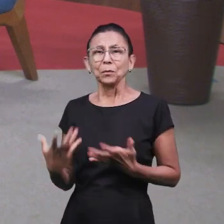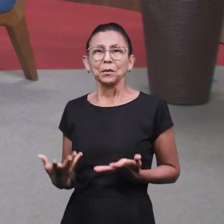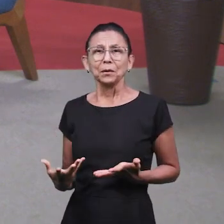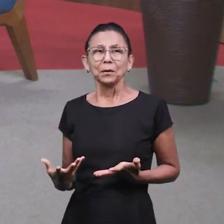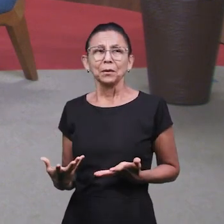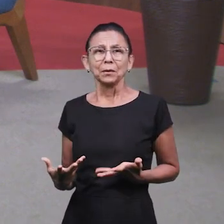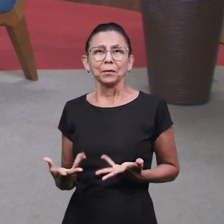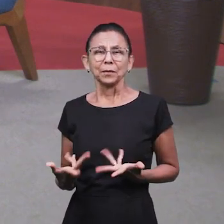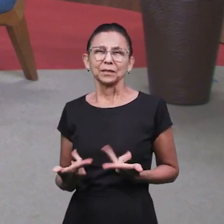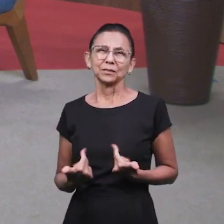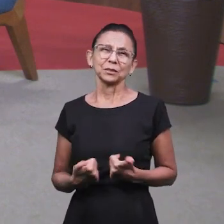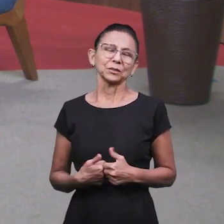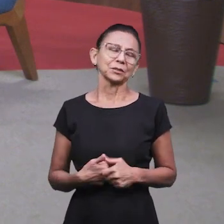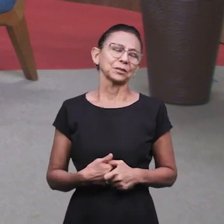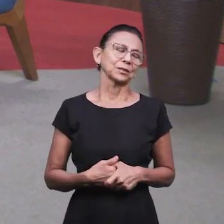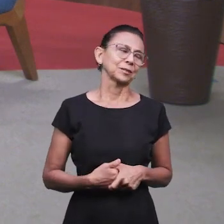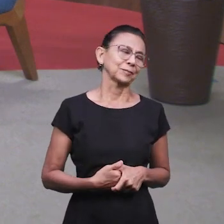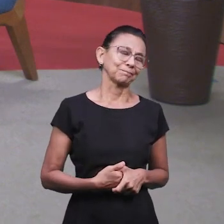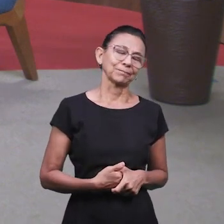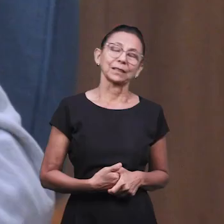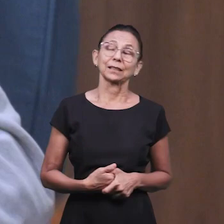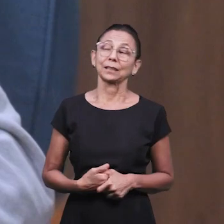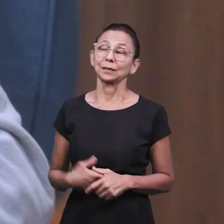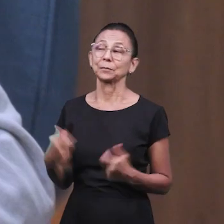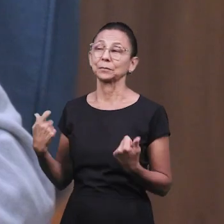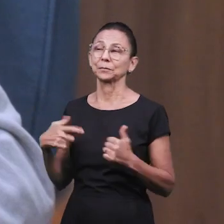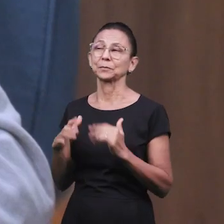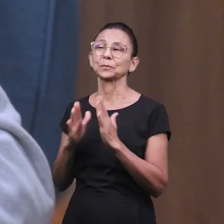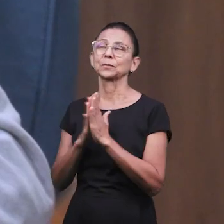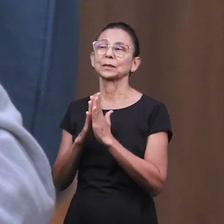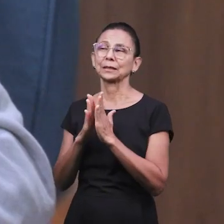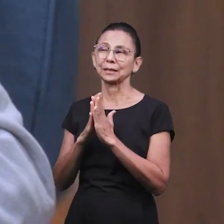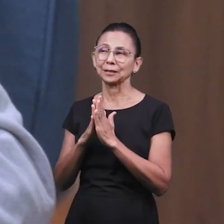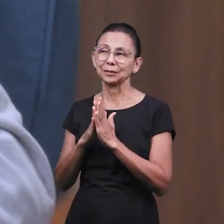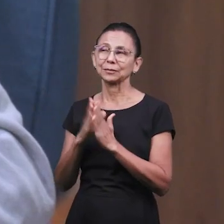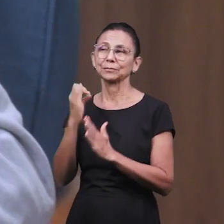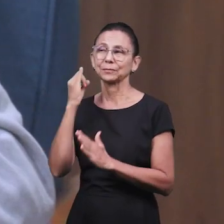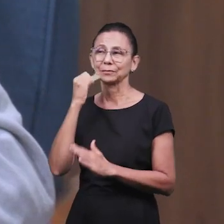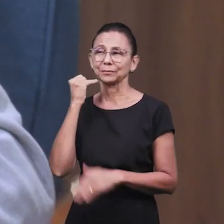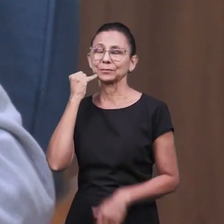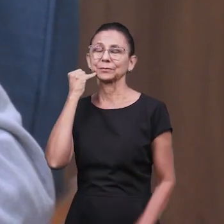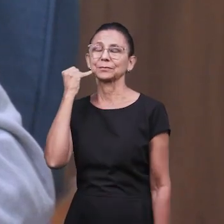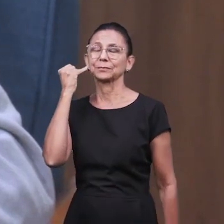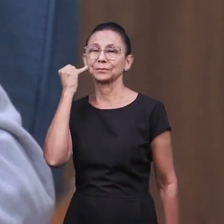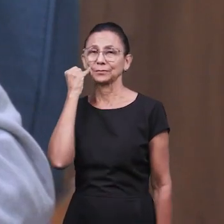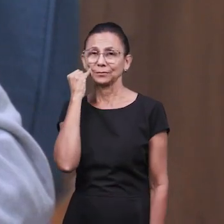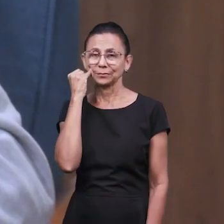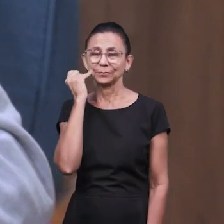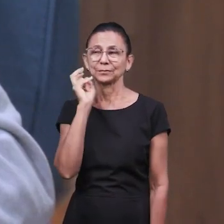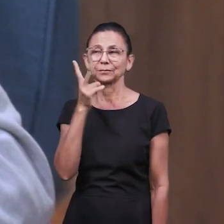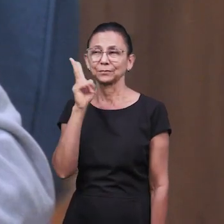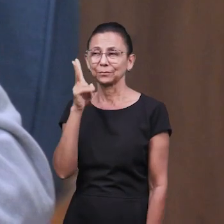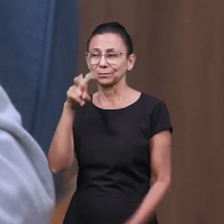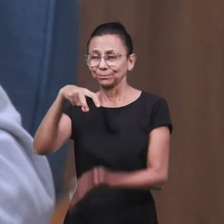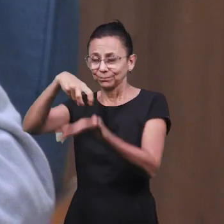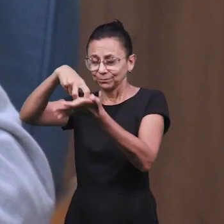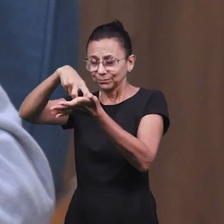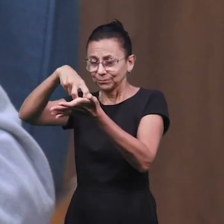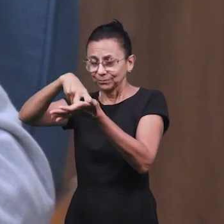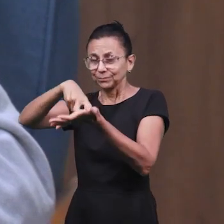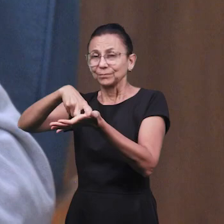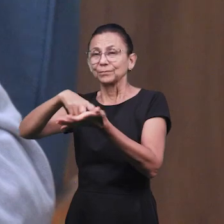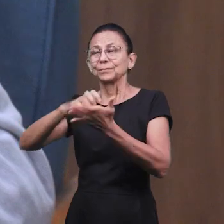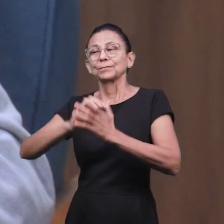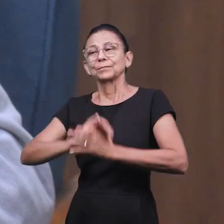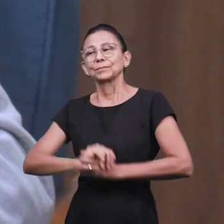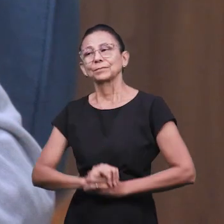É algo glorioso. A gente tem que orar muito, né, Josias? aos pés do